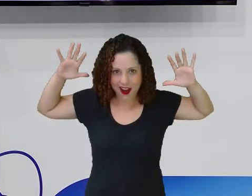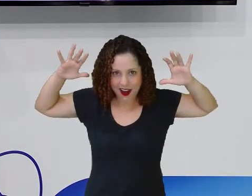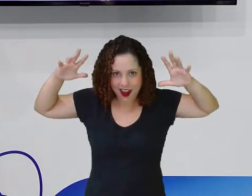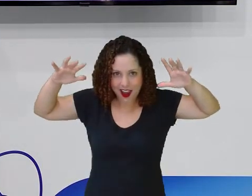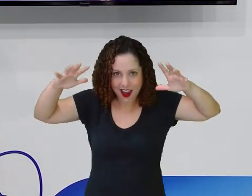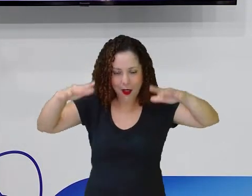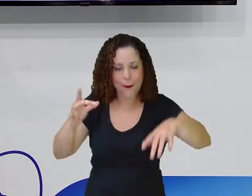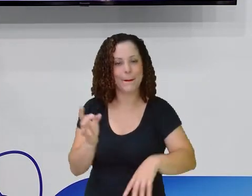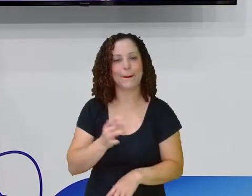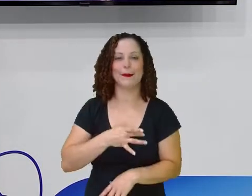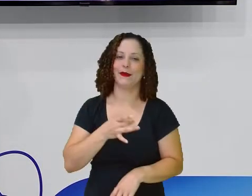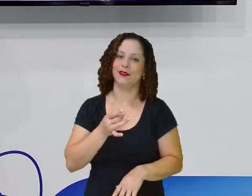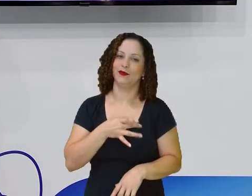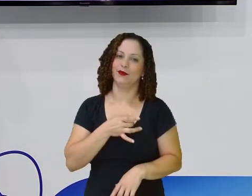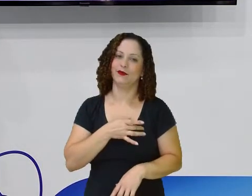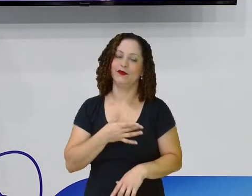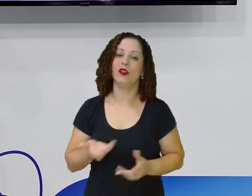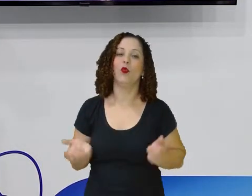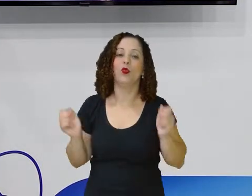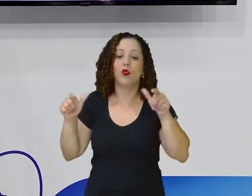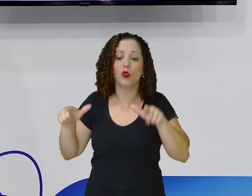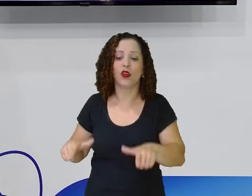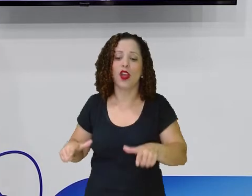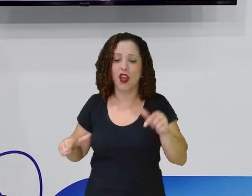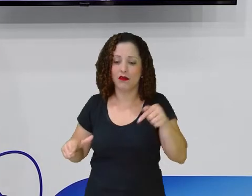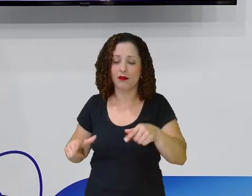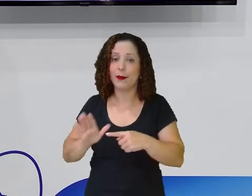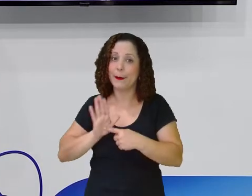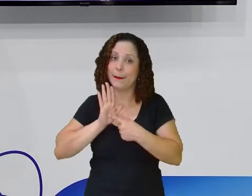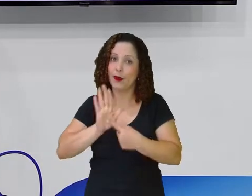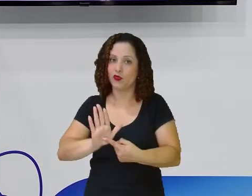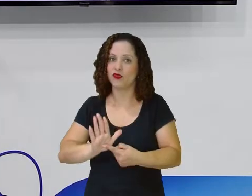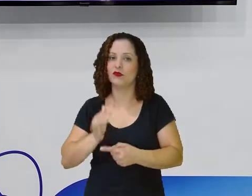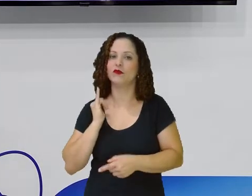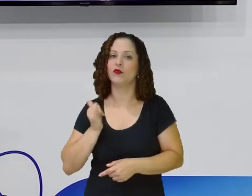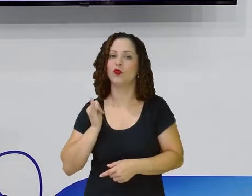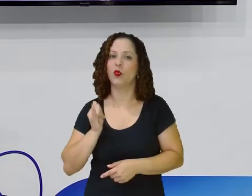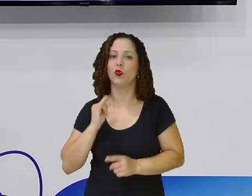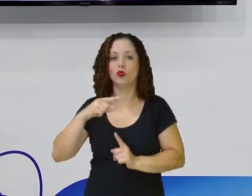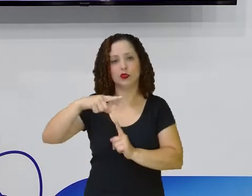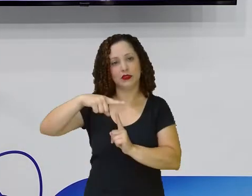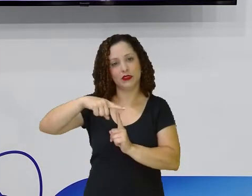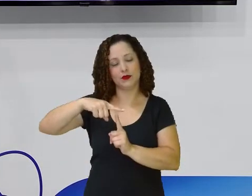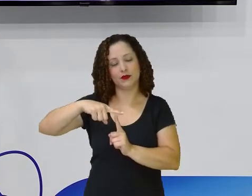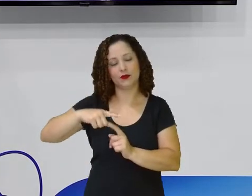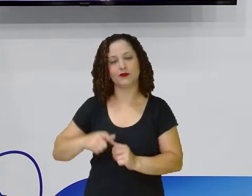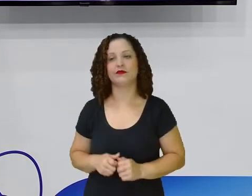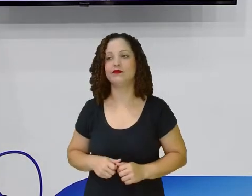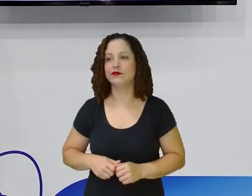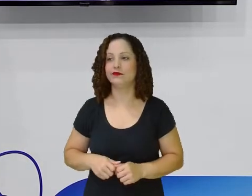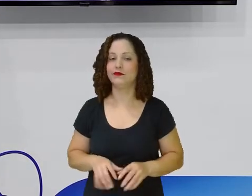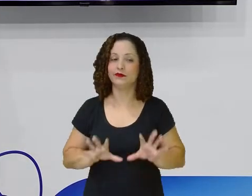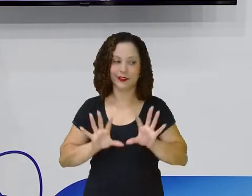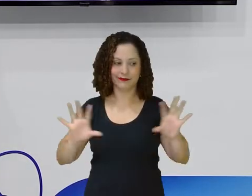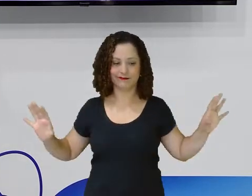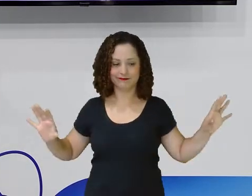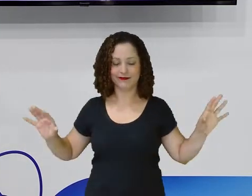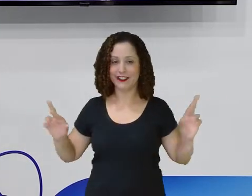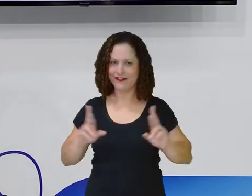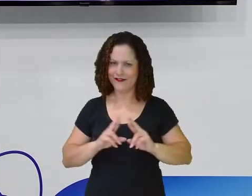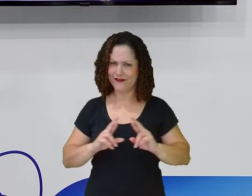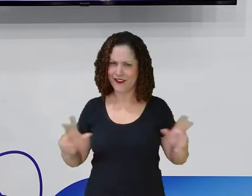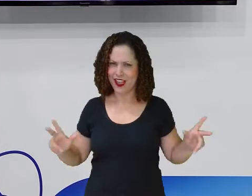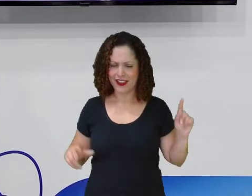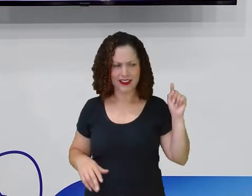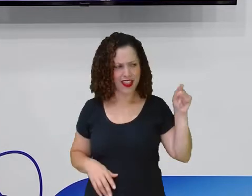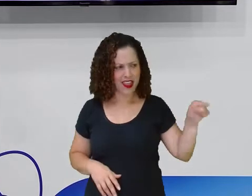o espaço onde ele se passa diz muito do conto, tá certo? Então, o cenário de ambos é diferente. A